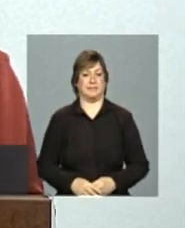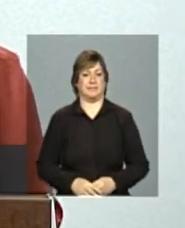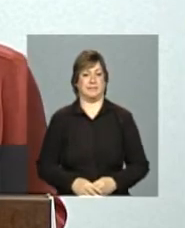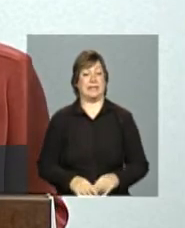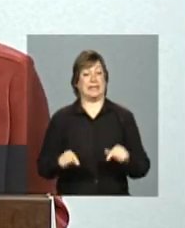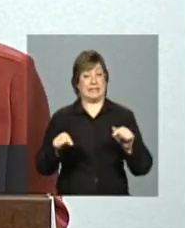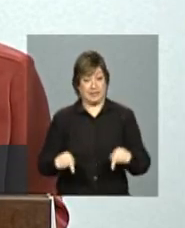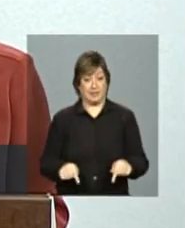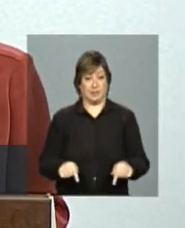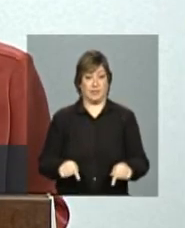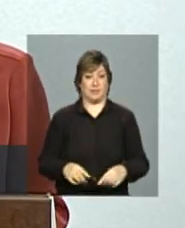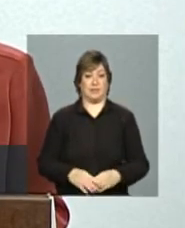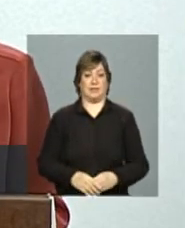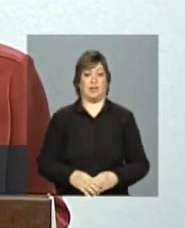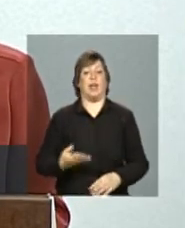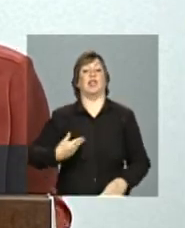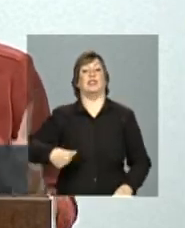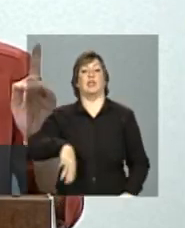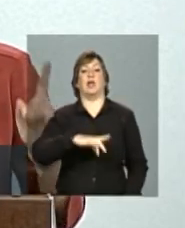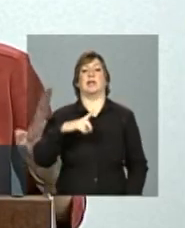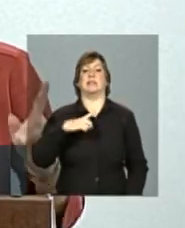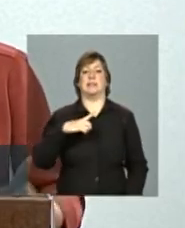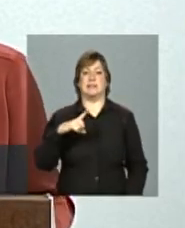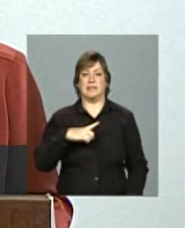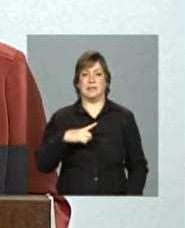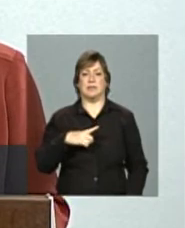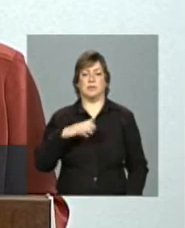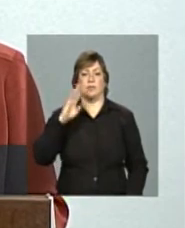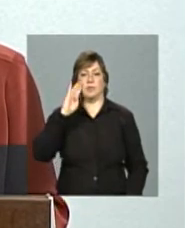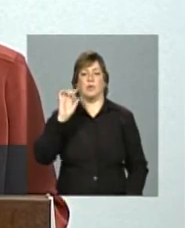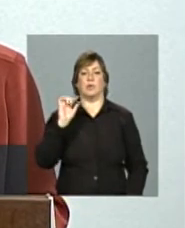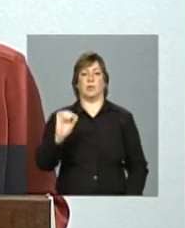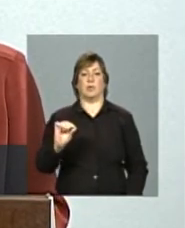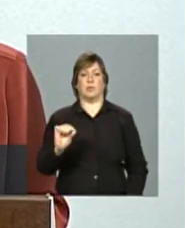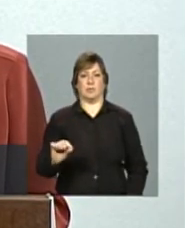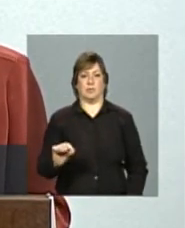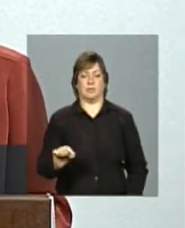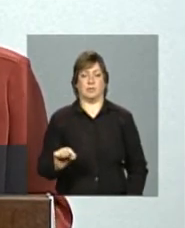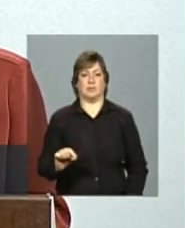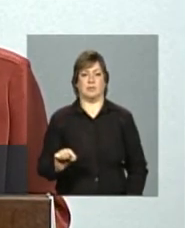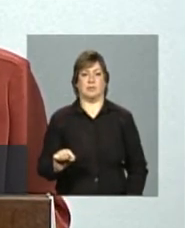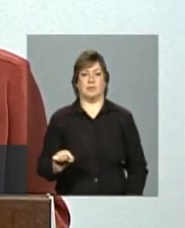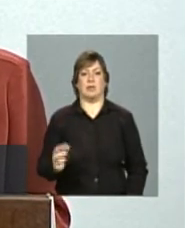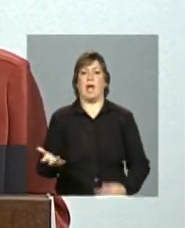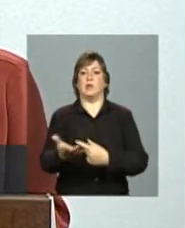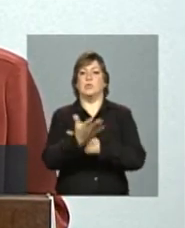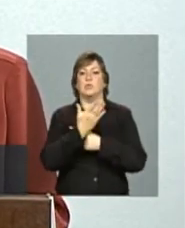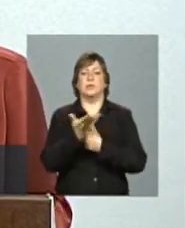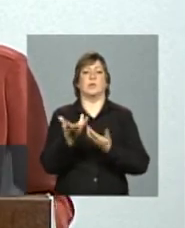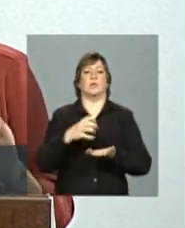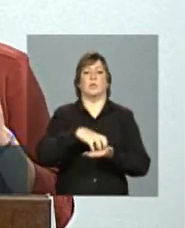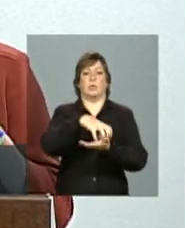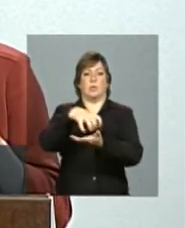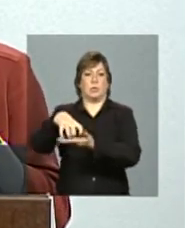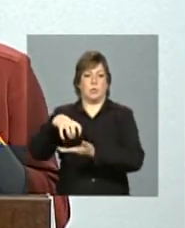E isso nós temos início nós temos o apoio de entidades